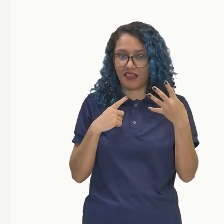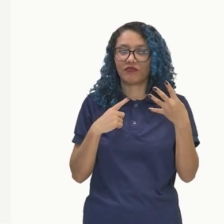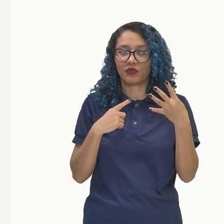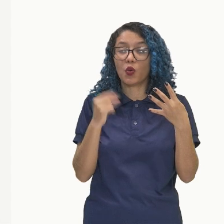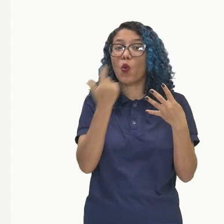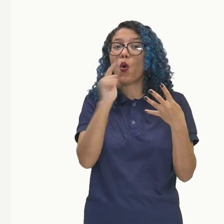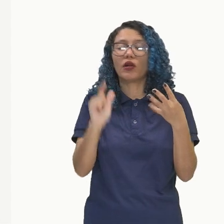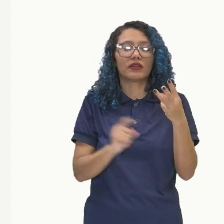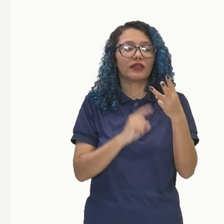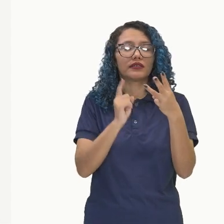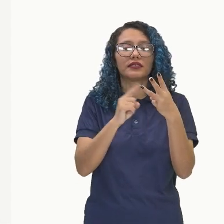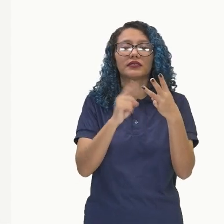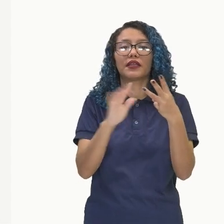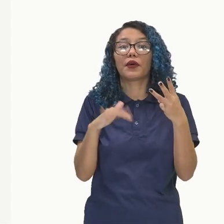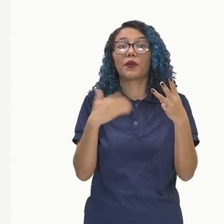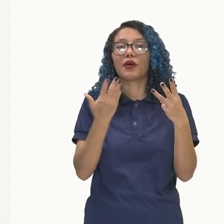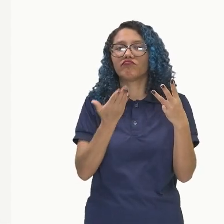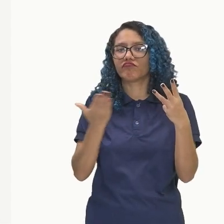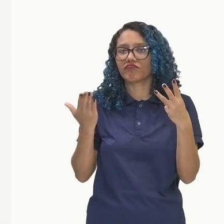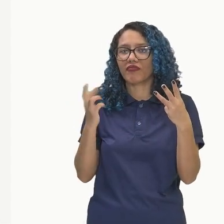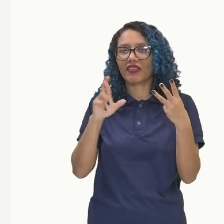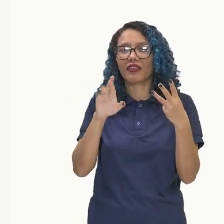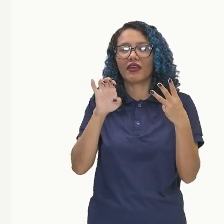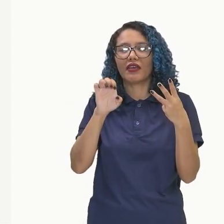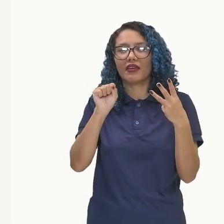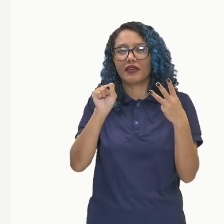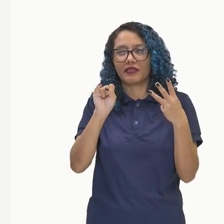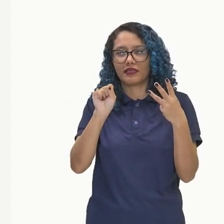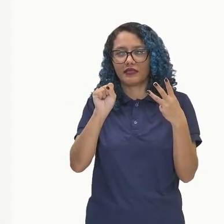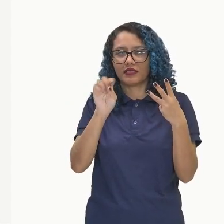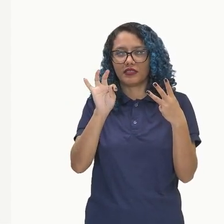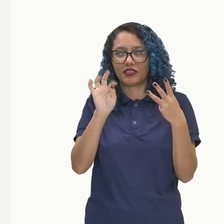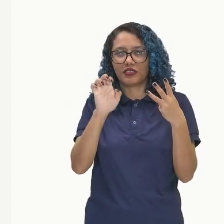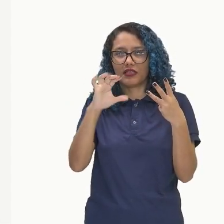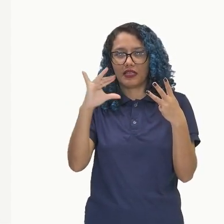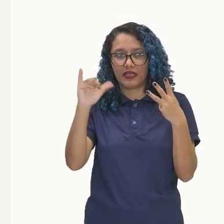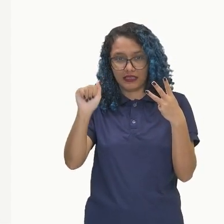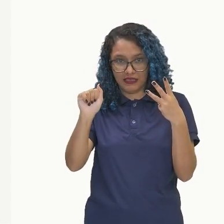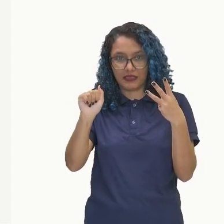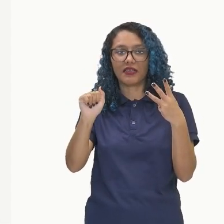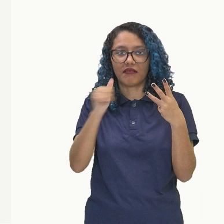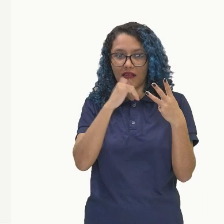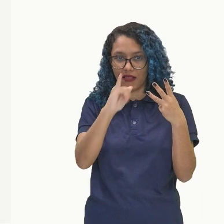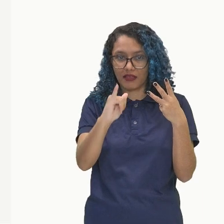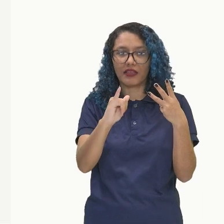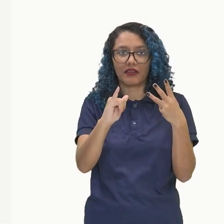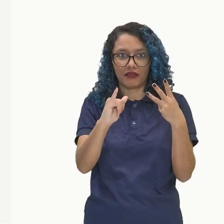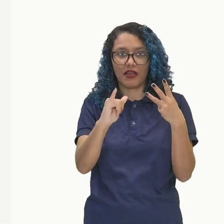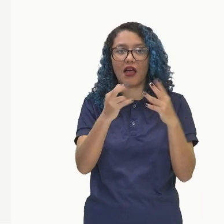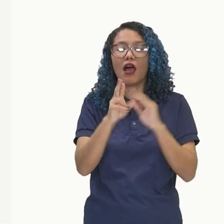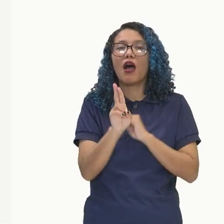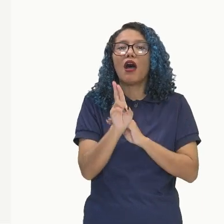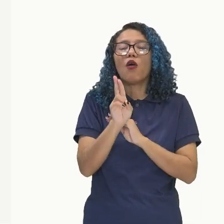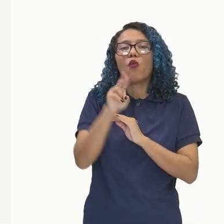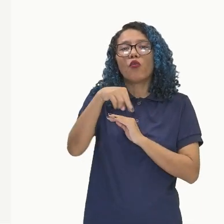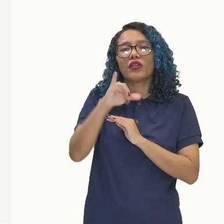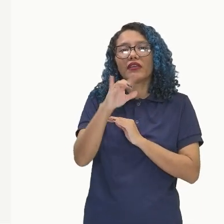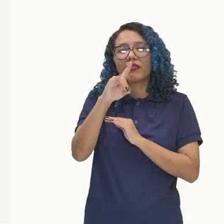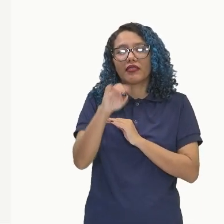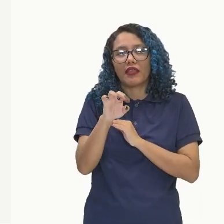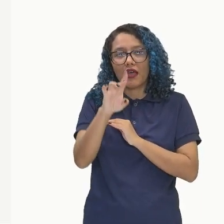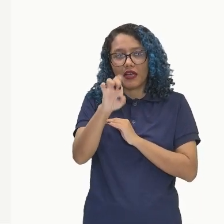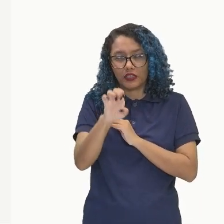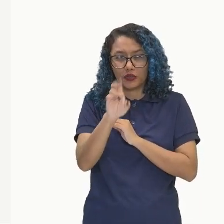vamos ver as outras? A resistência elétrica, a sua unidade é o ohm, e o